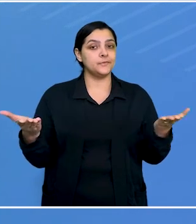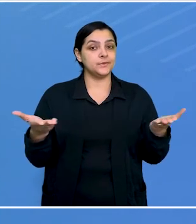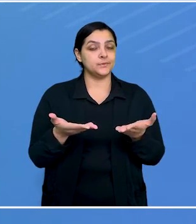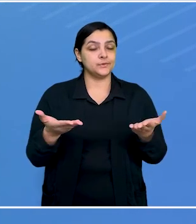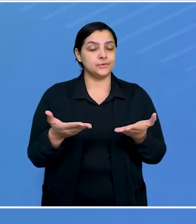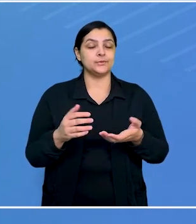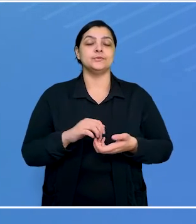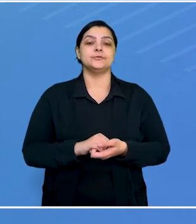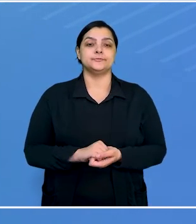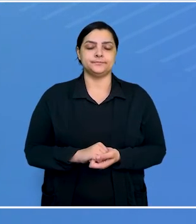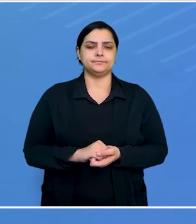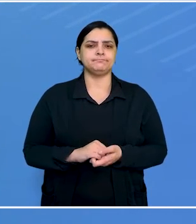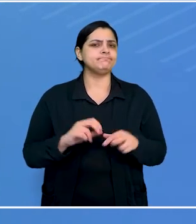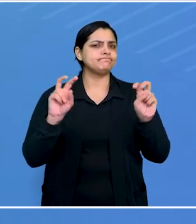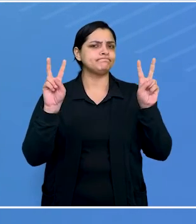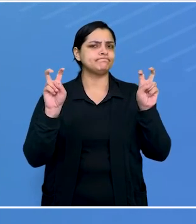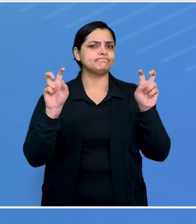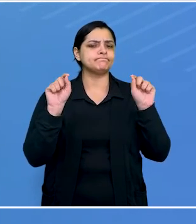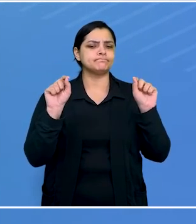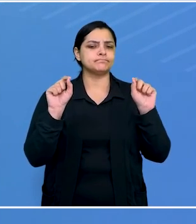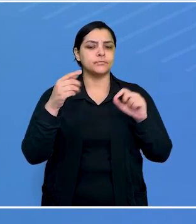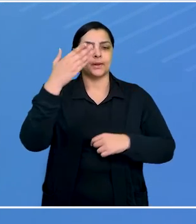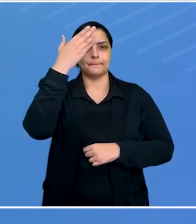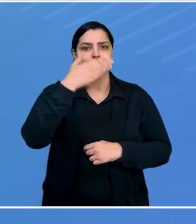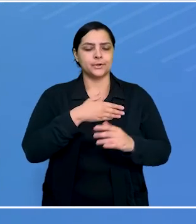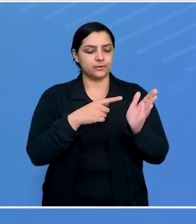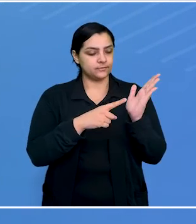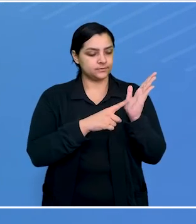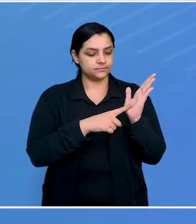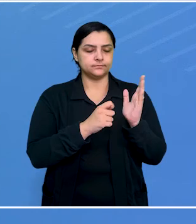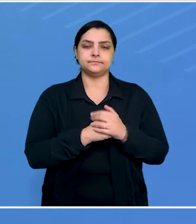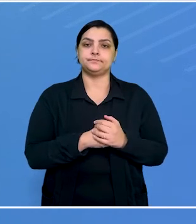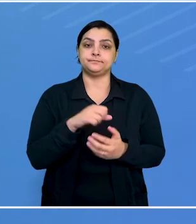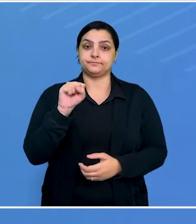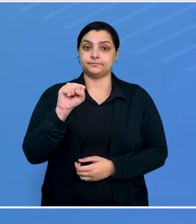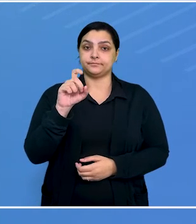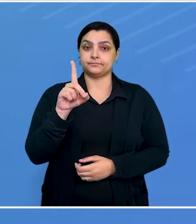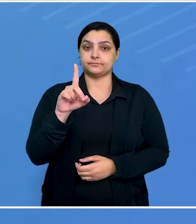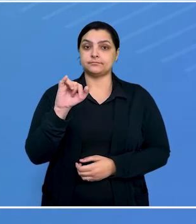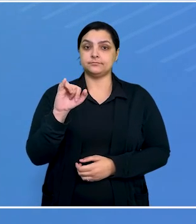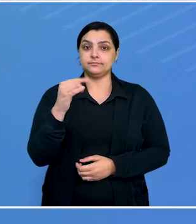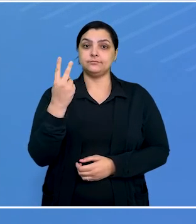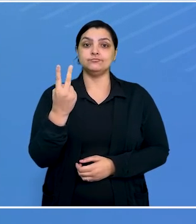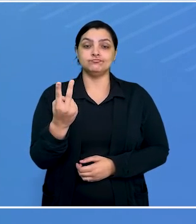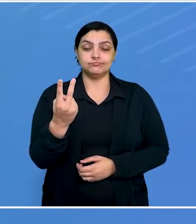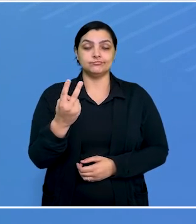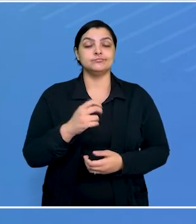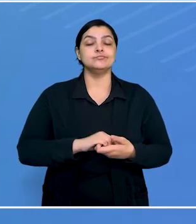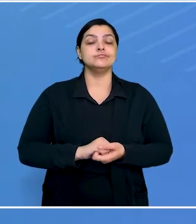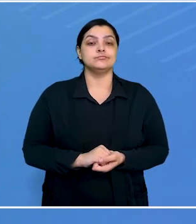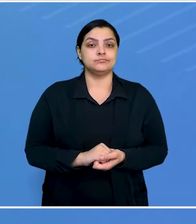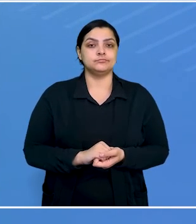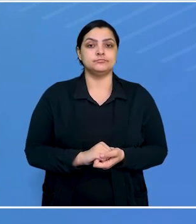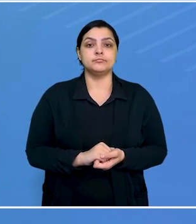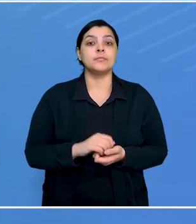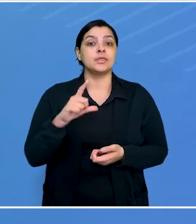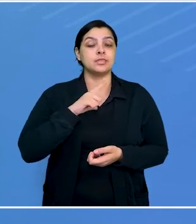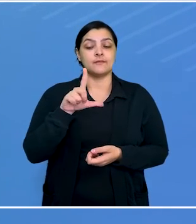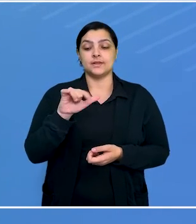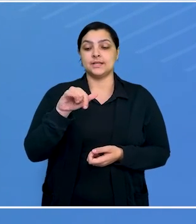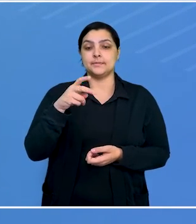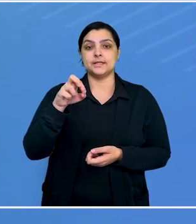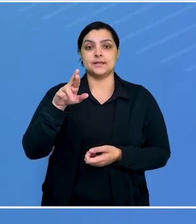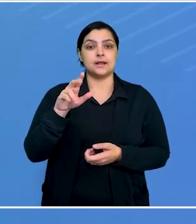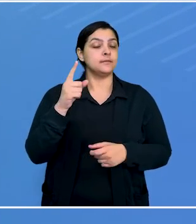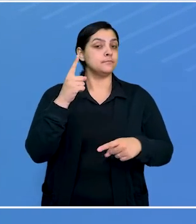Começamos o programa de hoje com um caso que envolve prova digital. A seção 2 de dissídios individuais do TST cassou o liminar